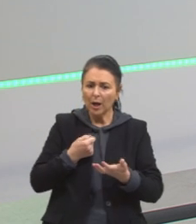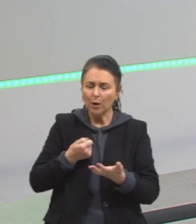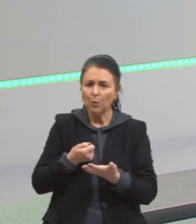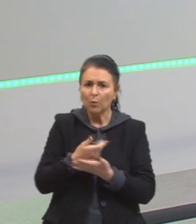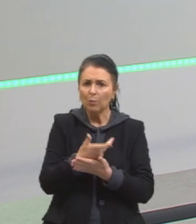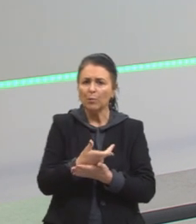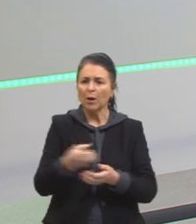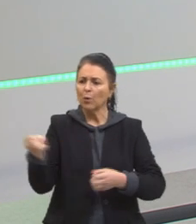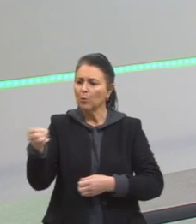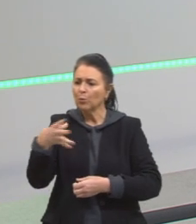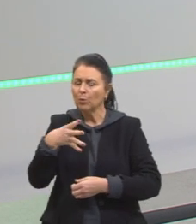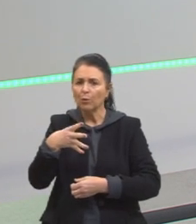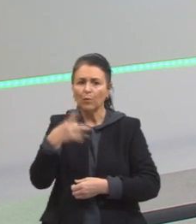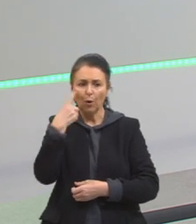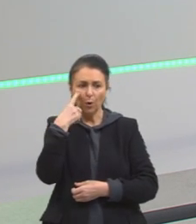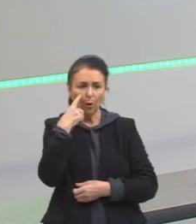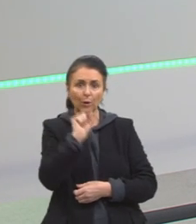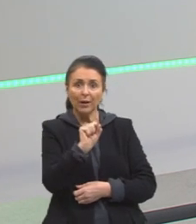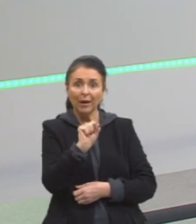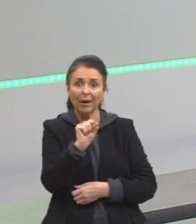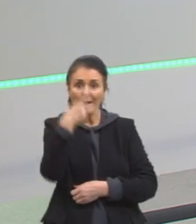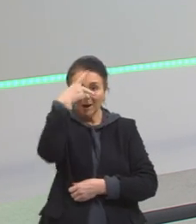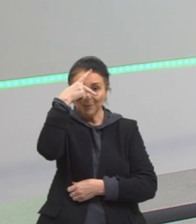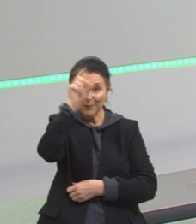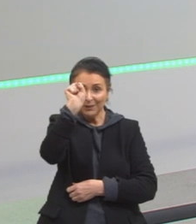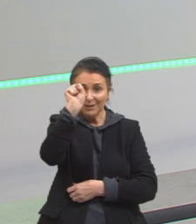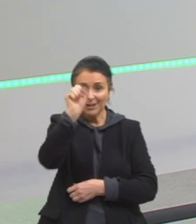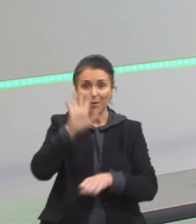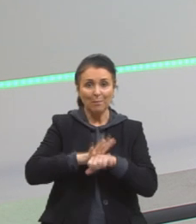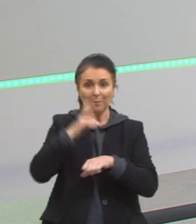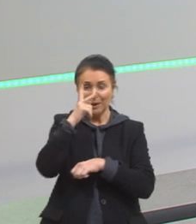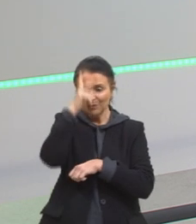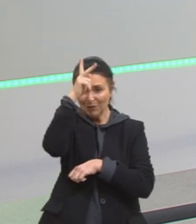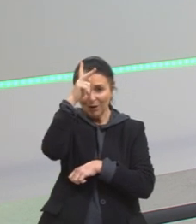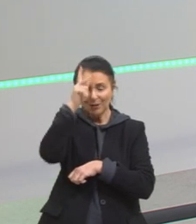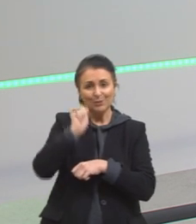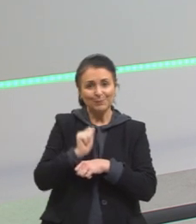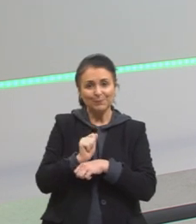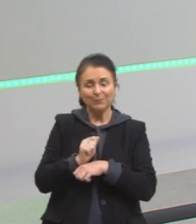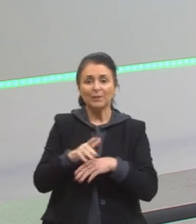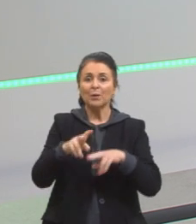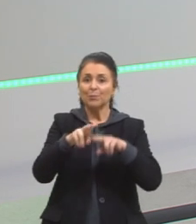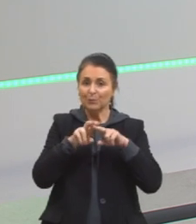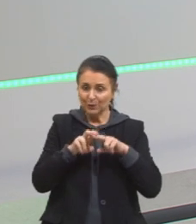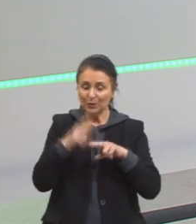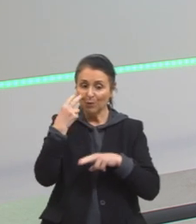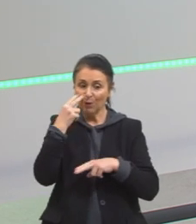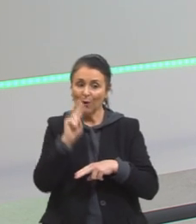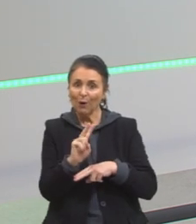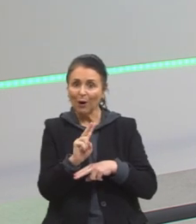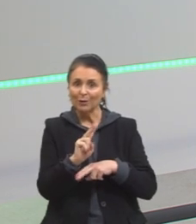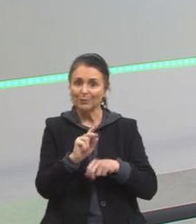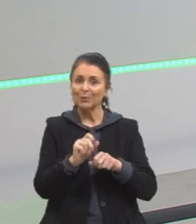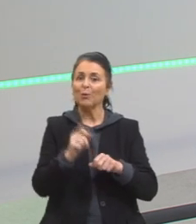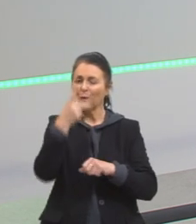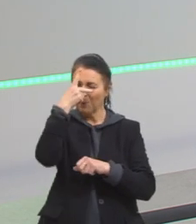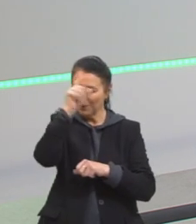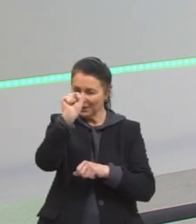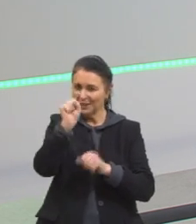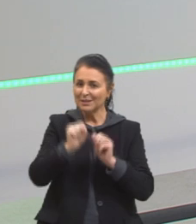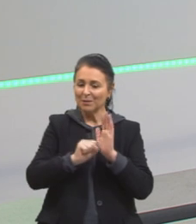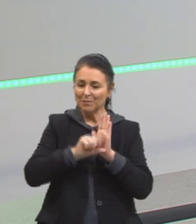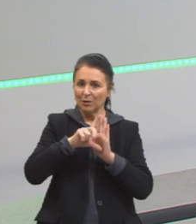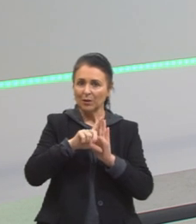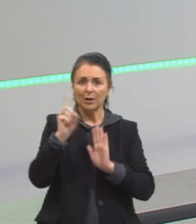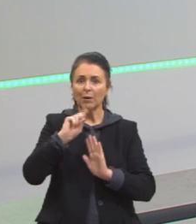um novo que que eu vou olhar a potência é esse novo que eu quero comprar ele tem que ter uma potência maior então vocês não é nem o